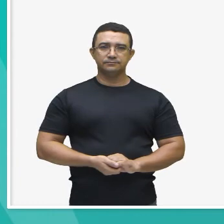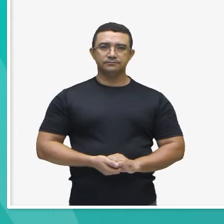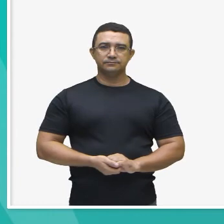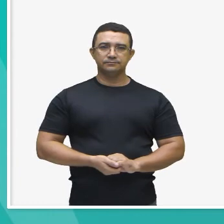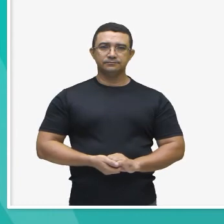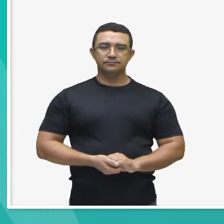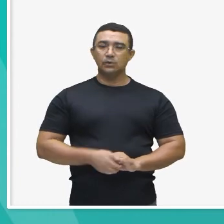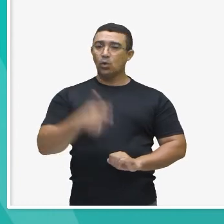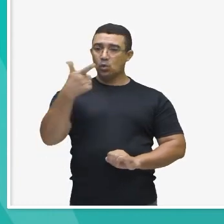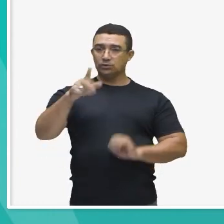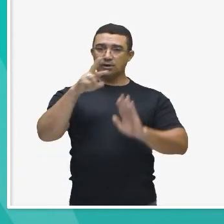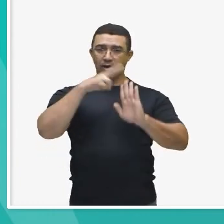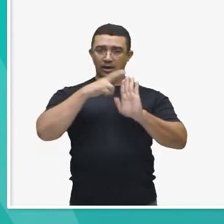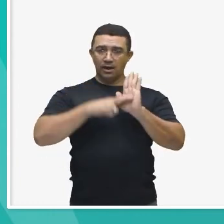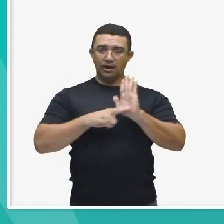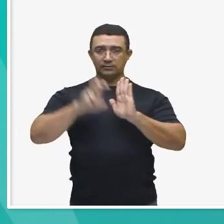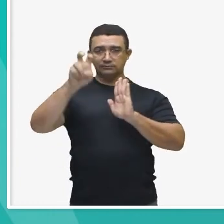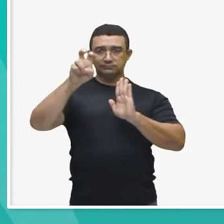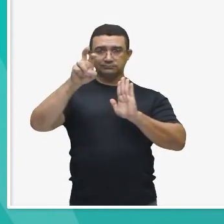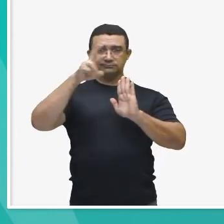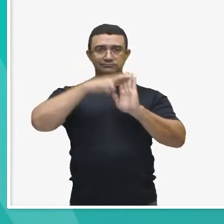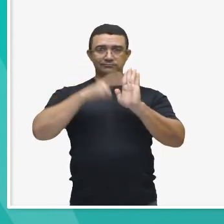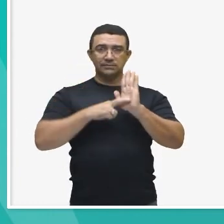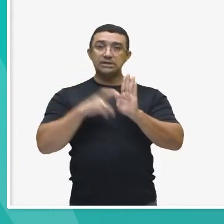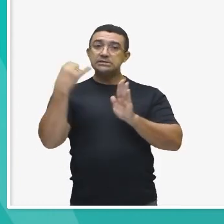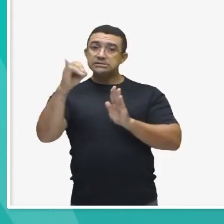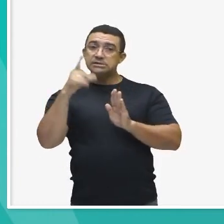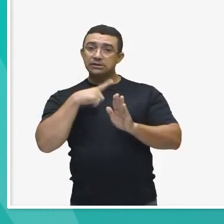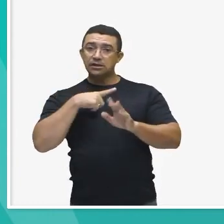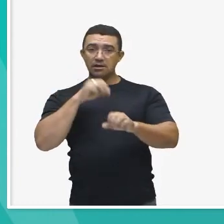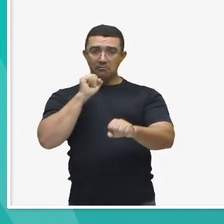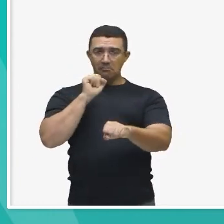ênclise. Quando houver pausa